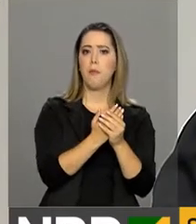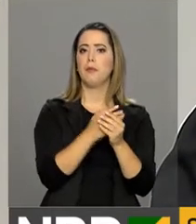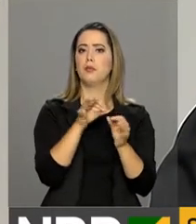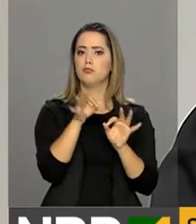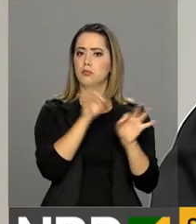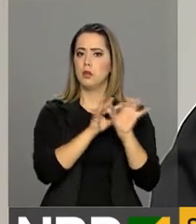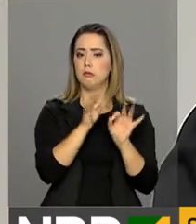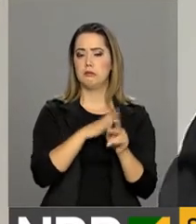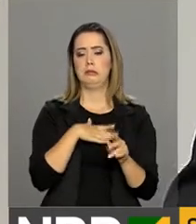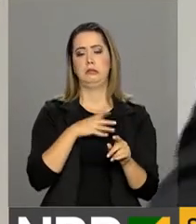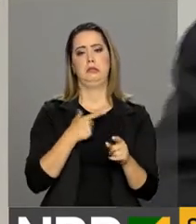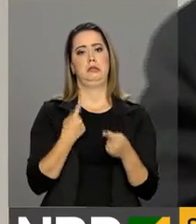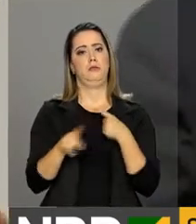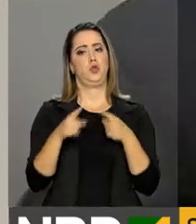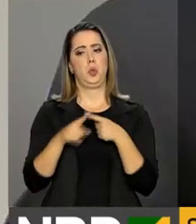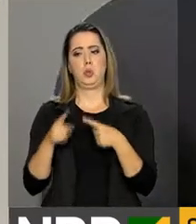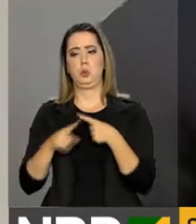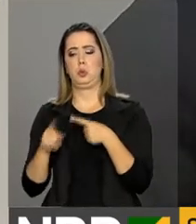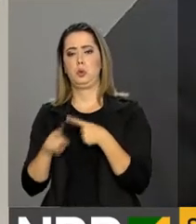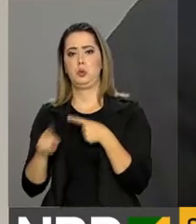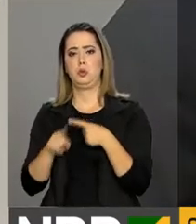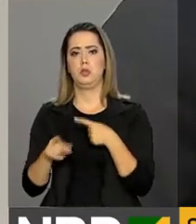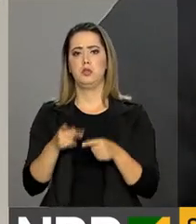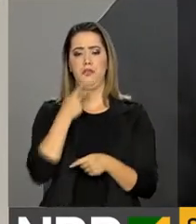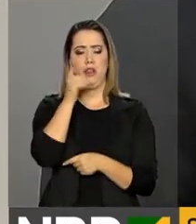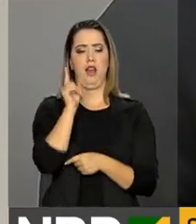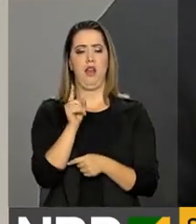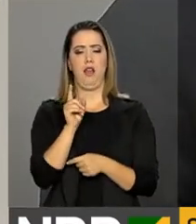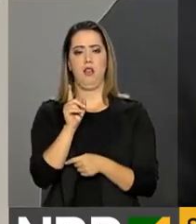resistência a primeira vez